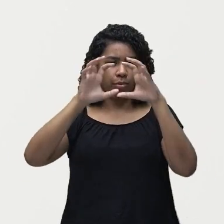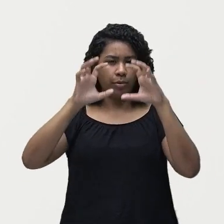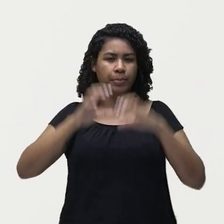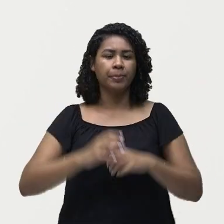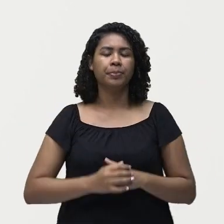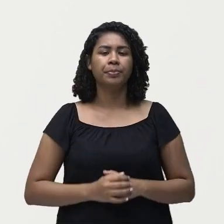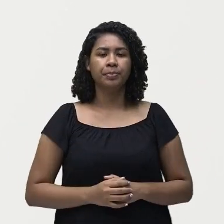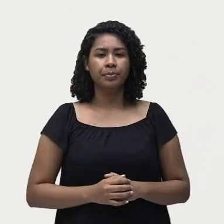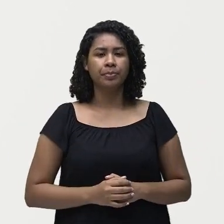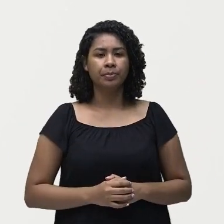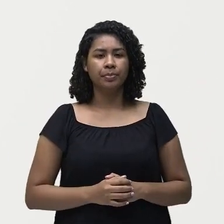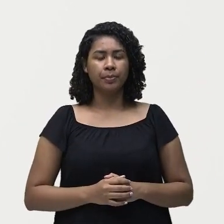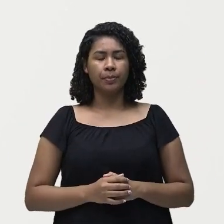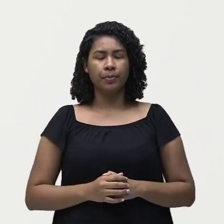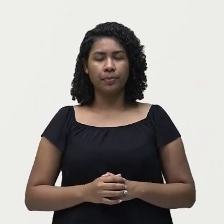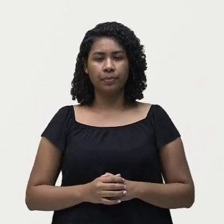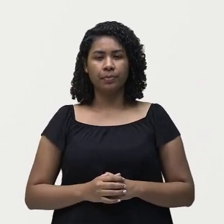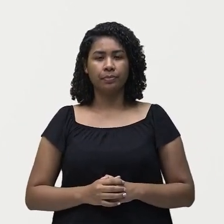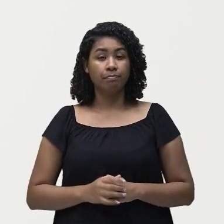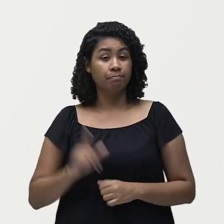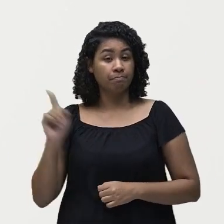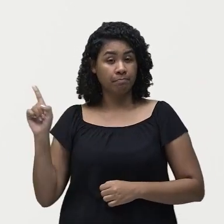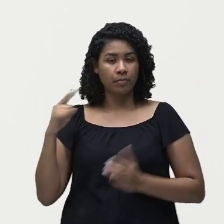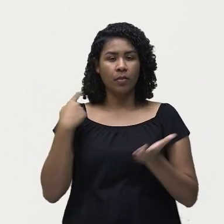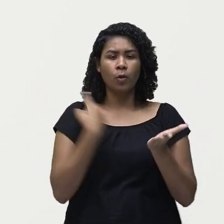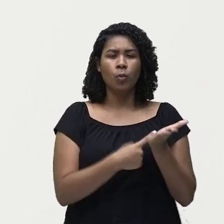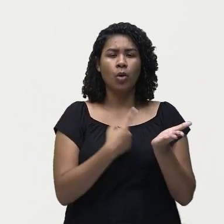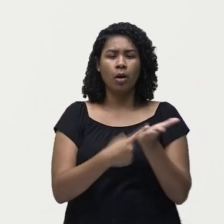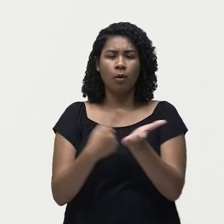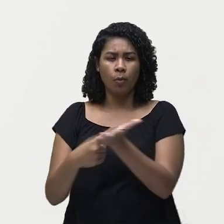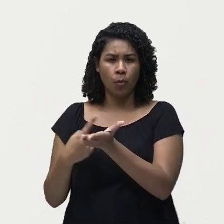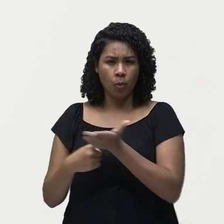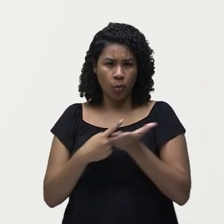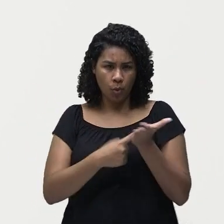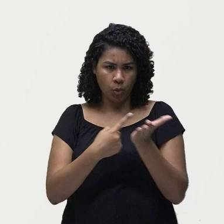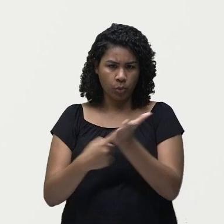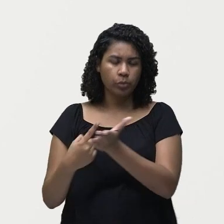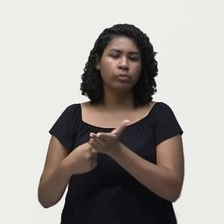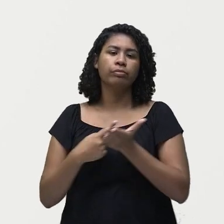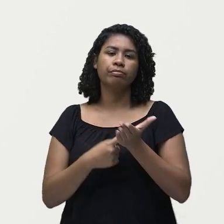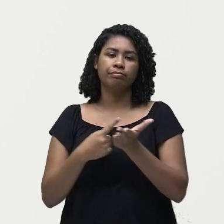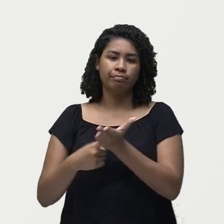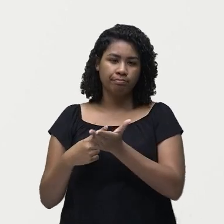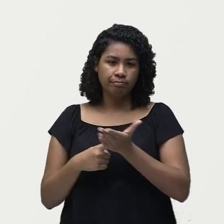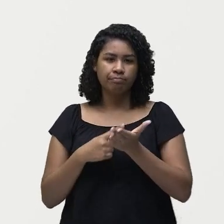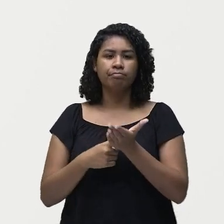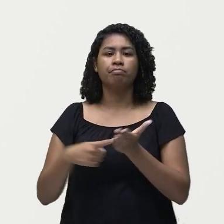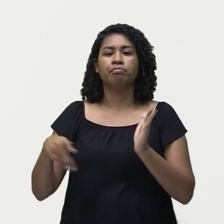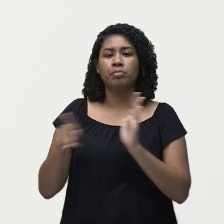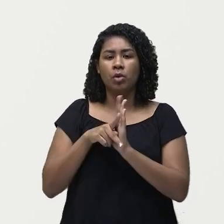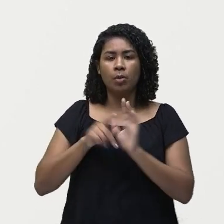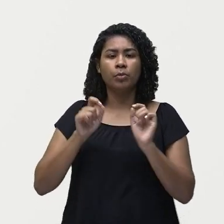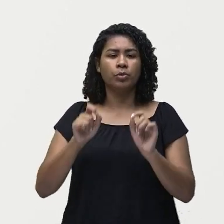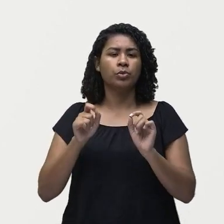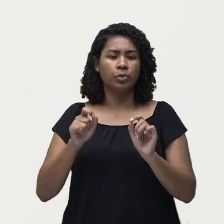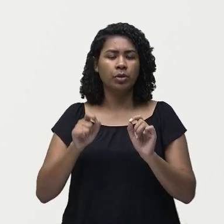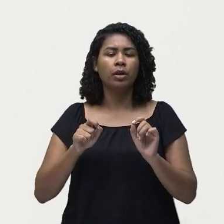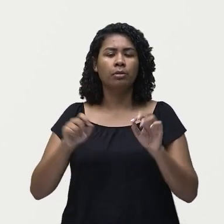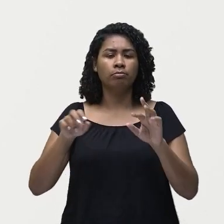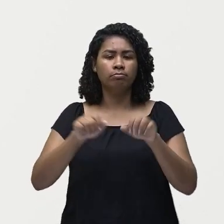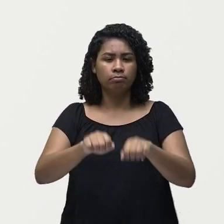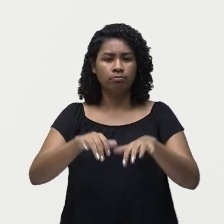da camada. É um acordo, né? O acordo é uma consequência da Convenção de Viena